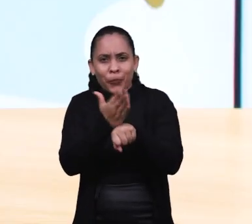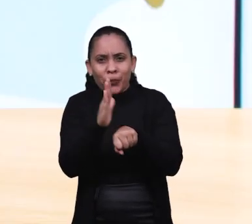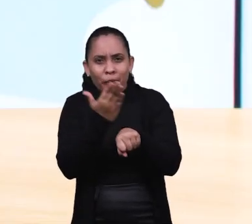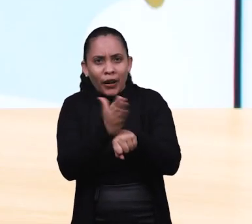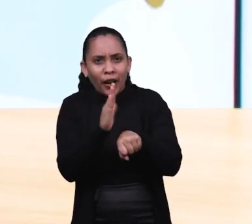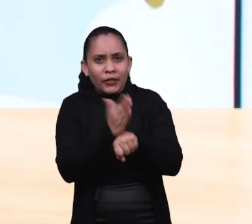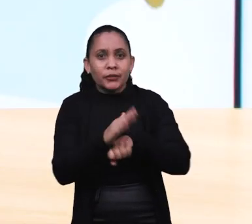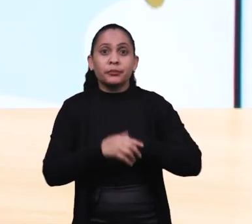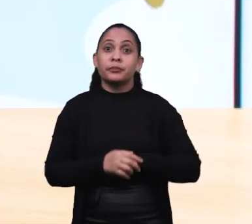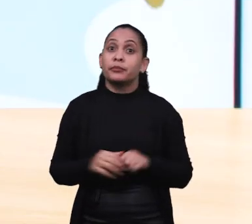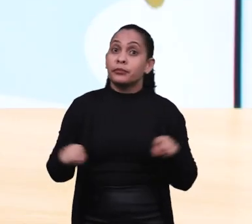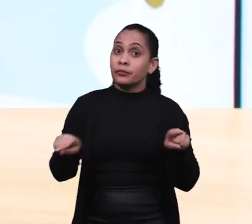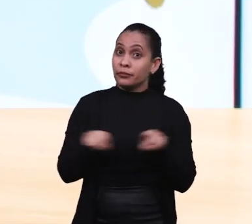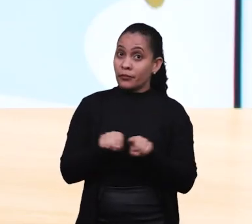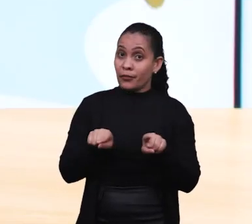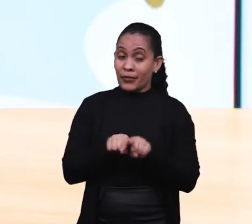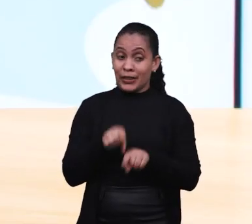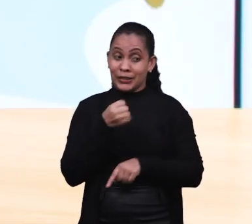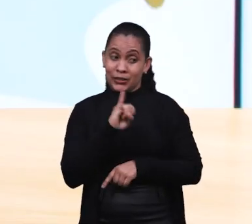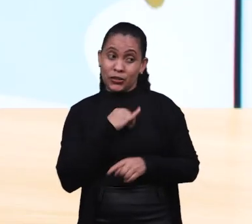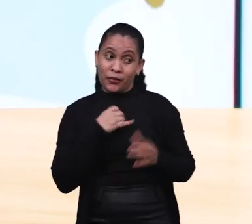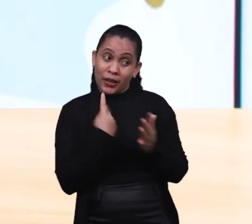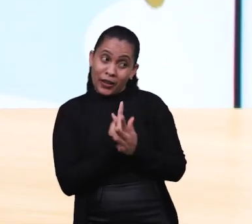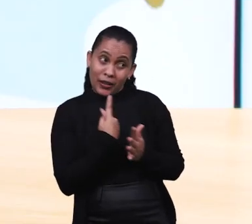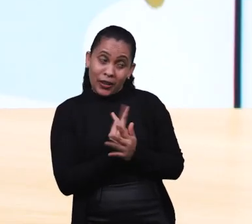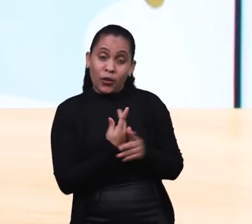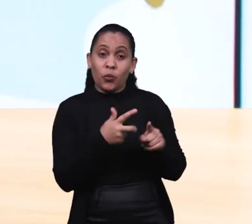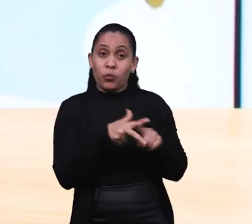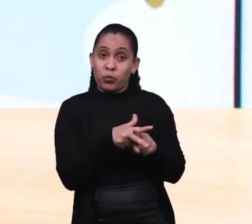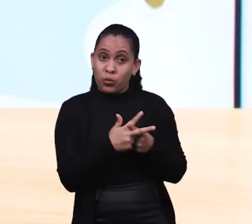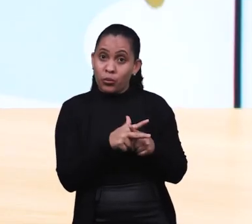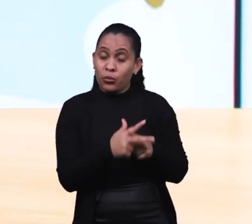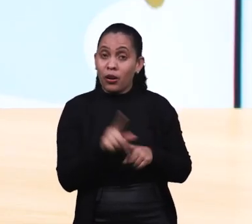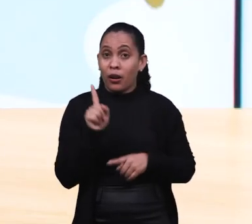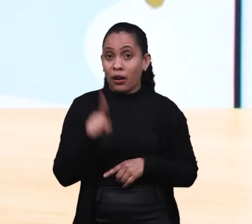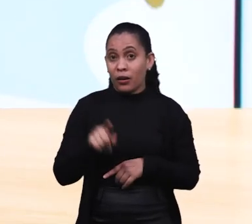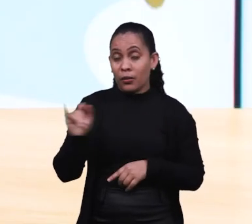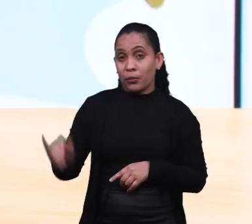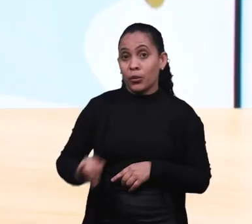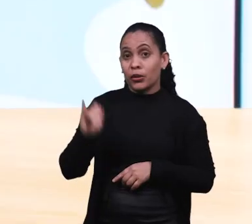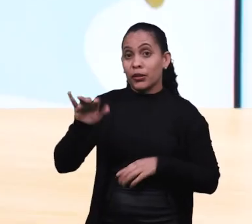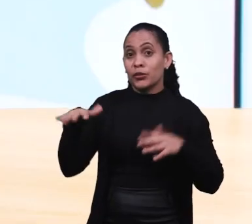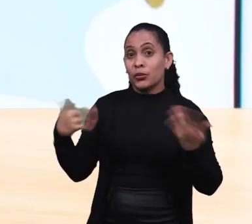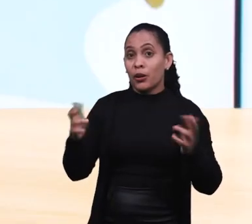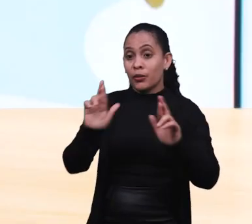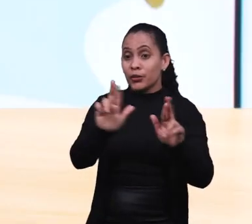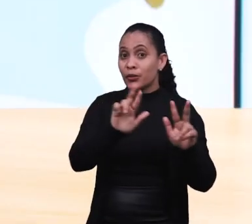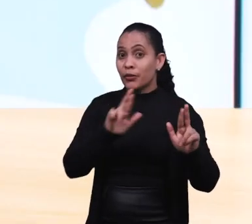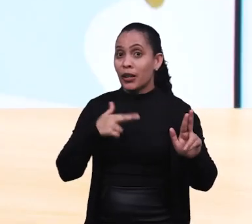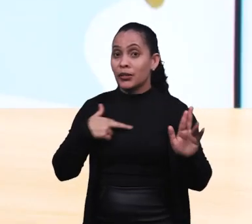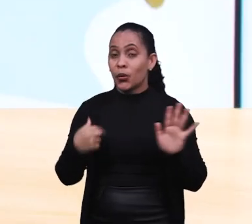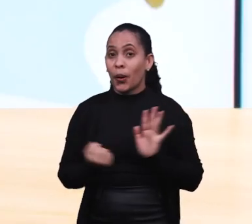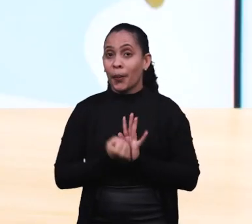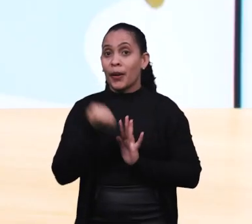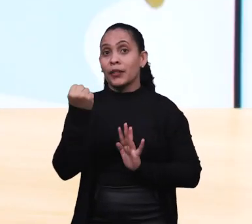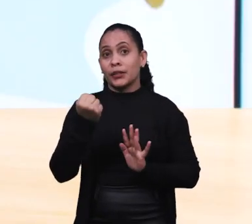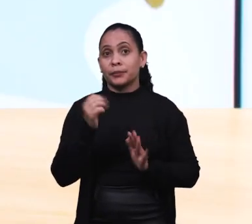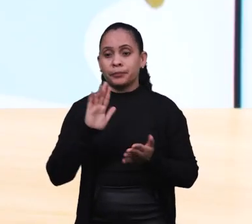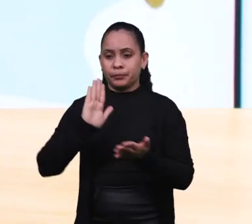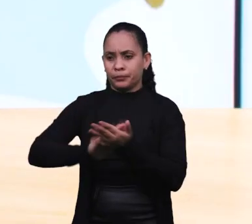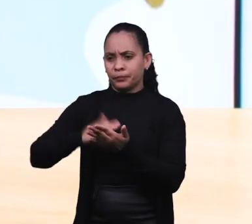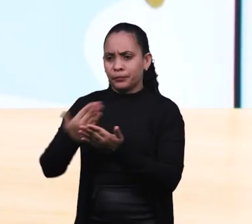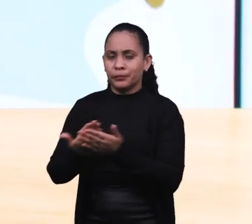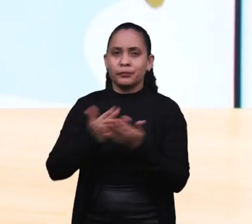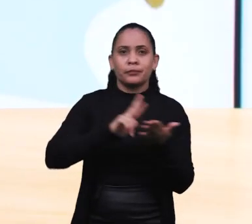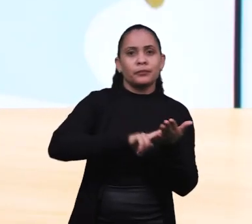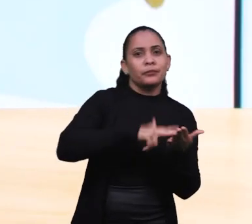prática, também corrigir erros. Então, é importante. E qual é a diferença também, o impacto da